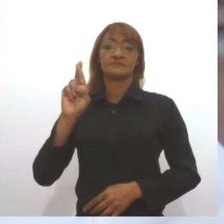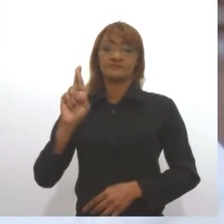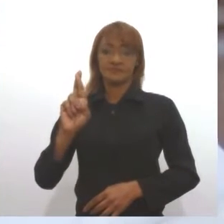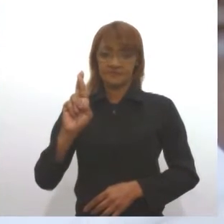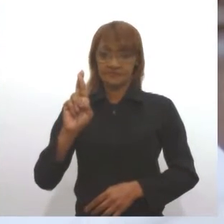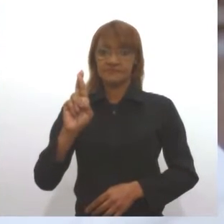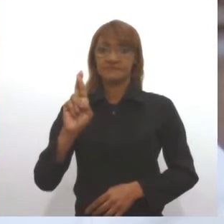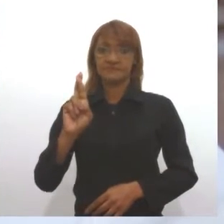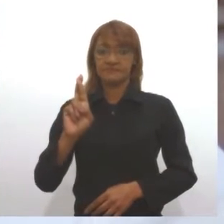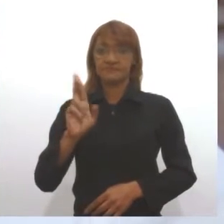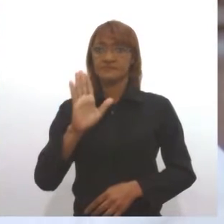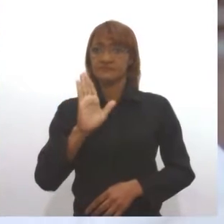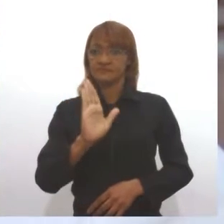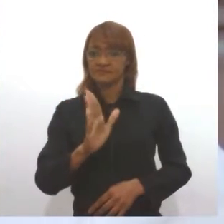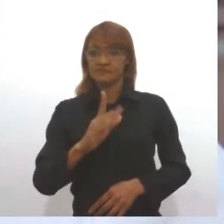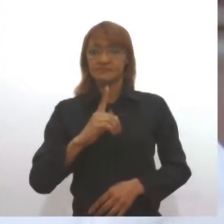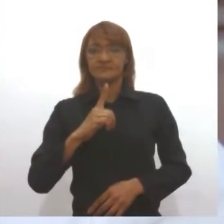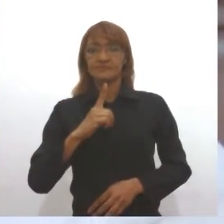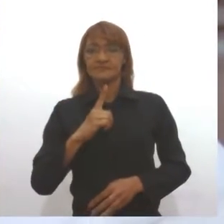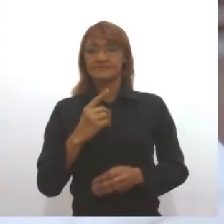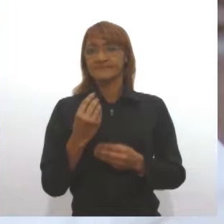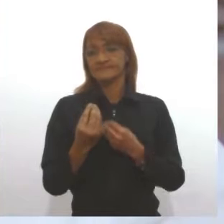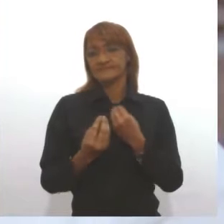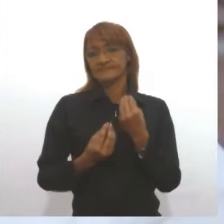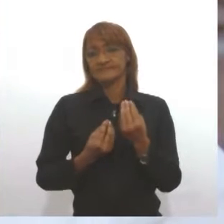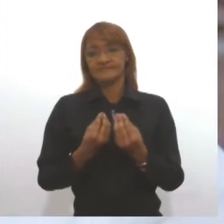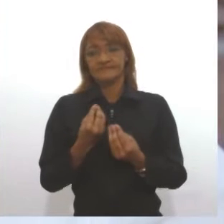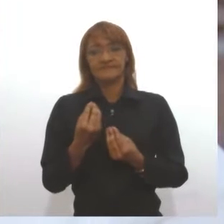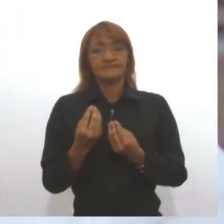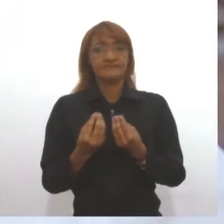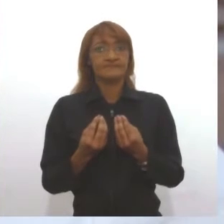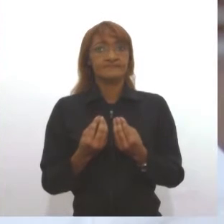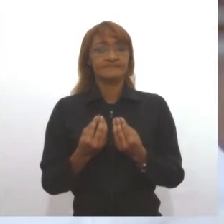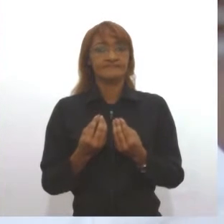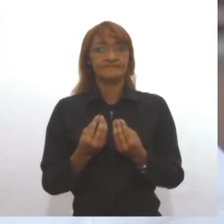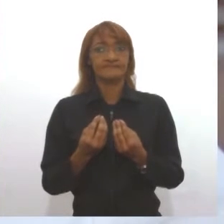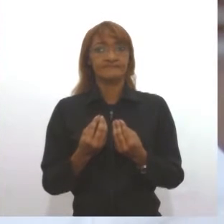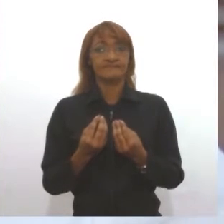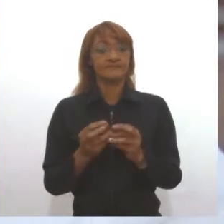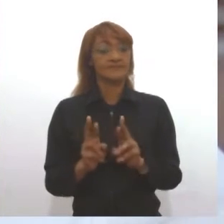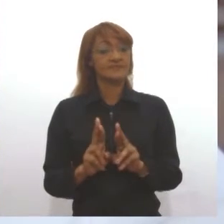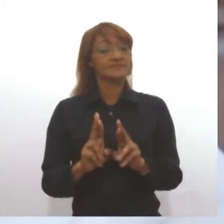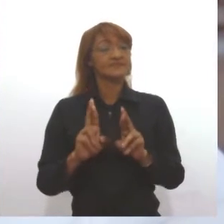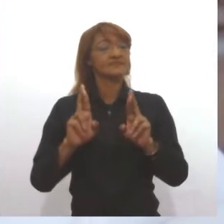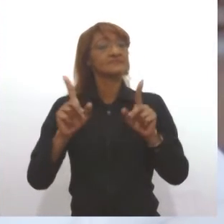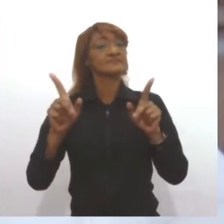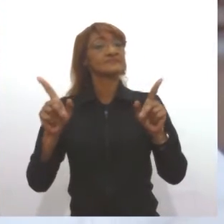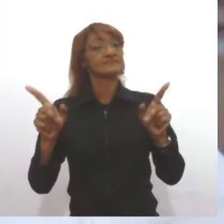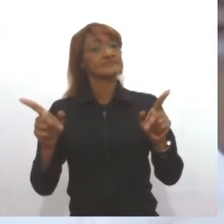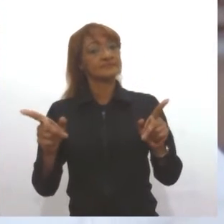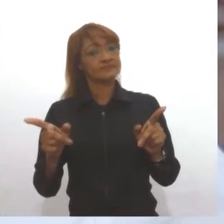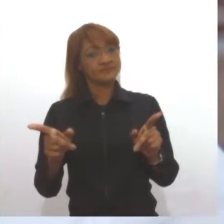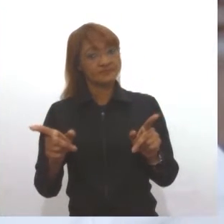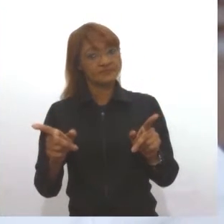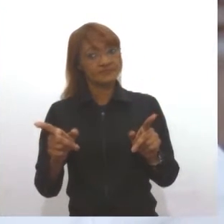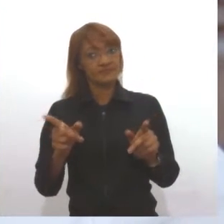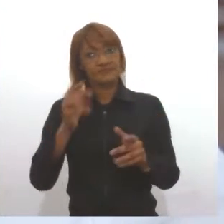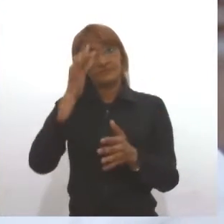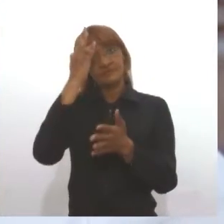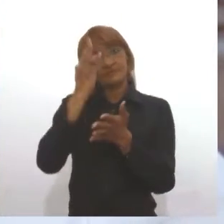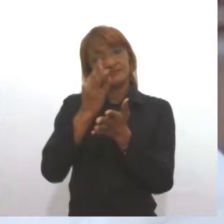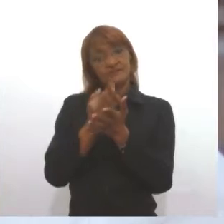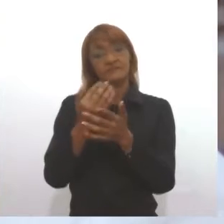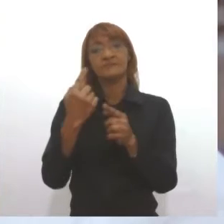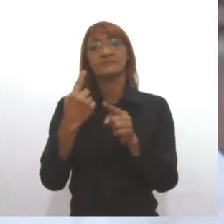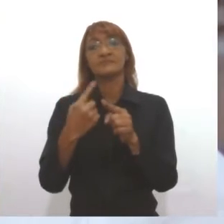no transcendente, no imanente, essa é uma outra história da fé, porque está